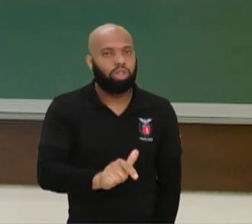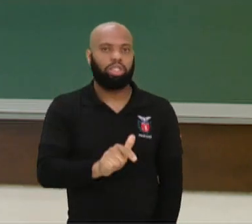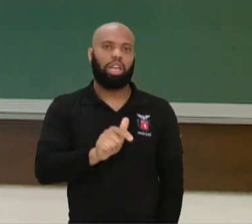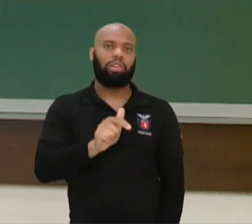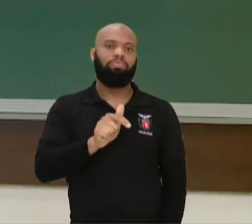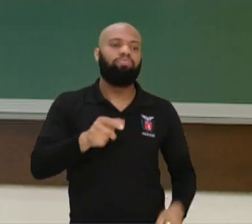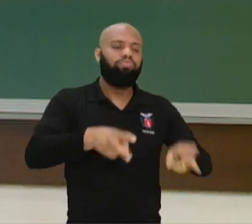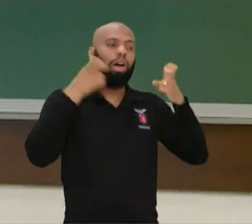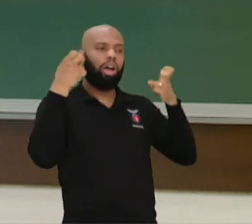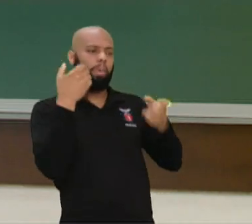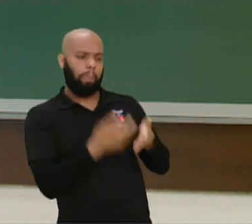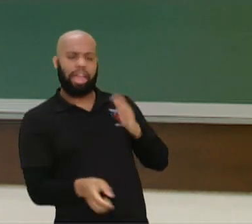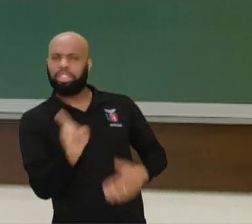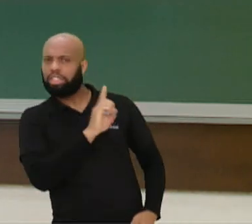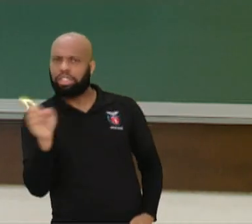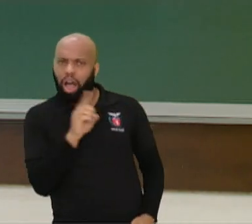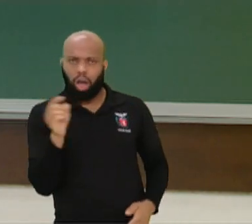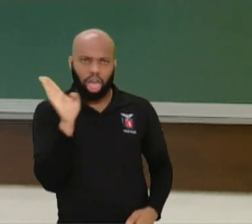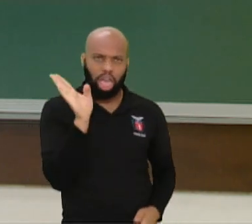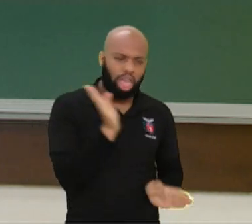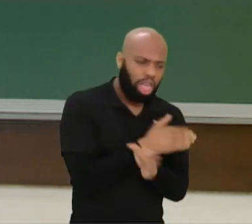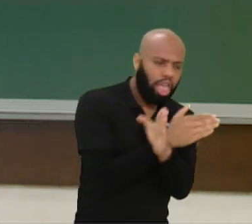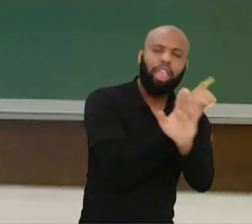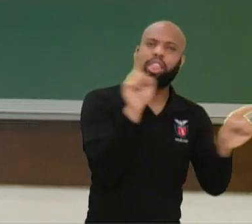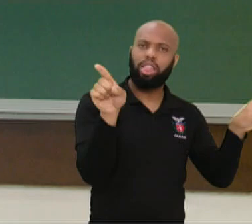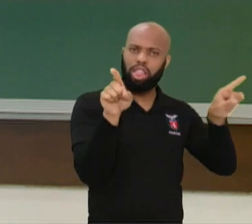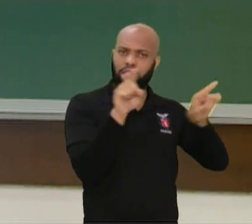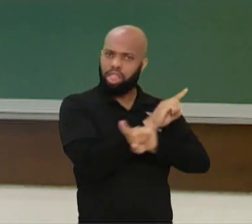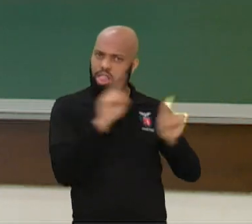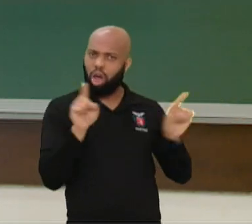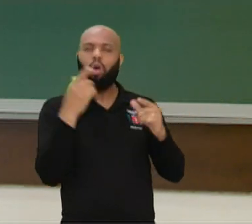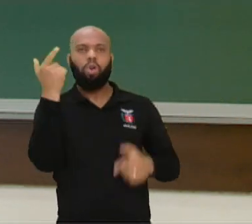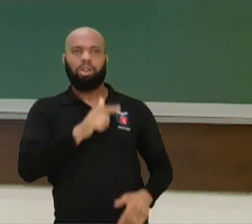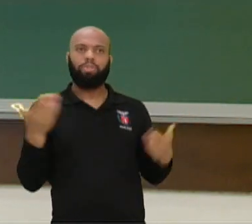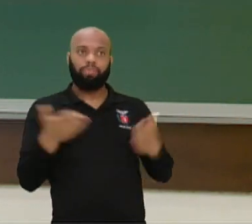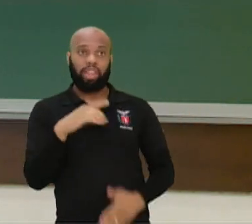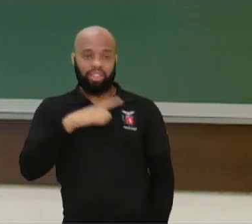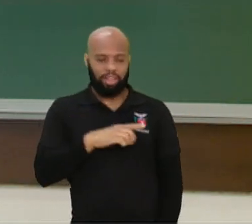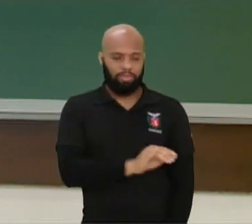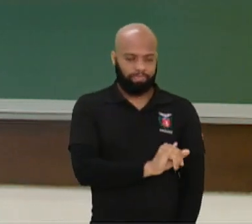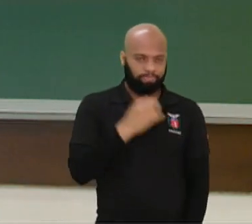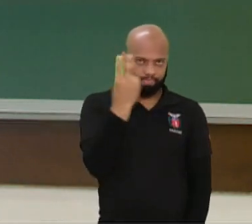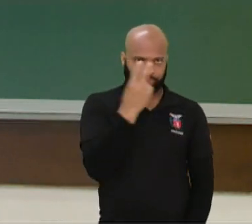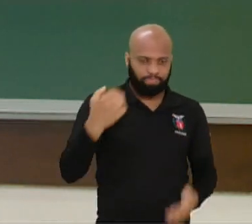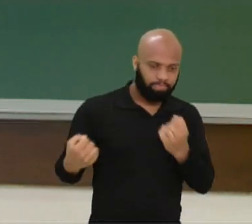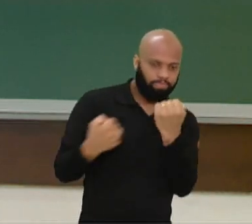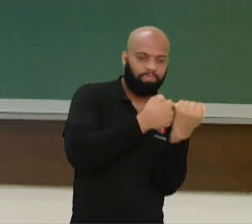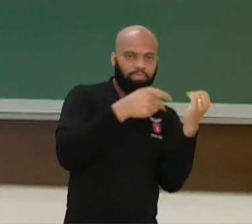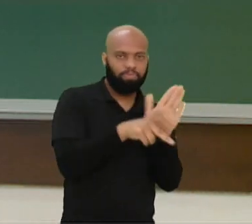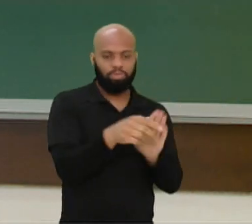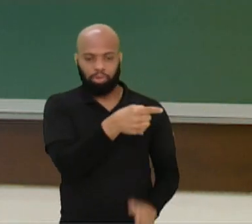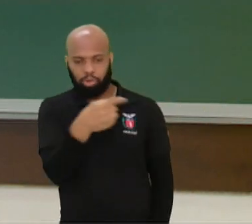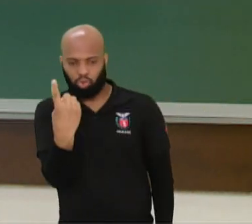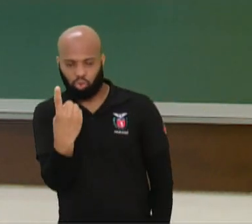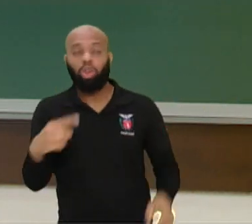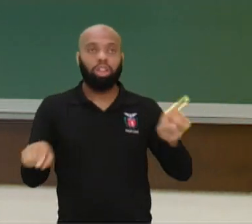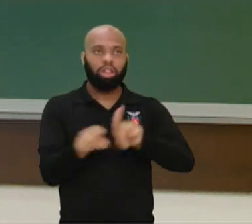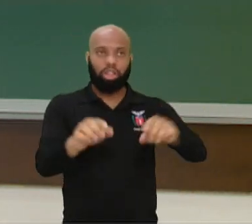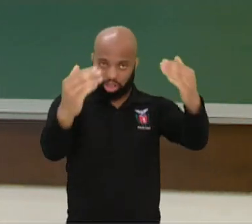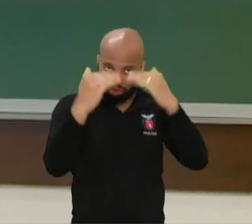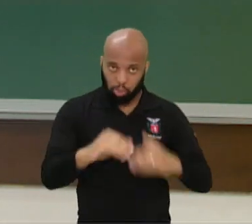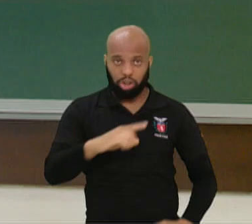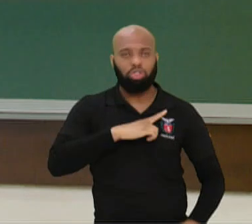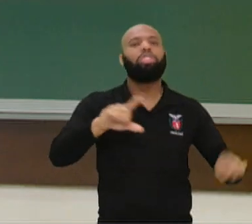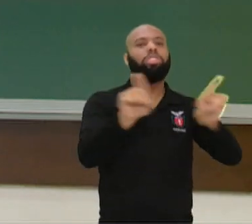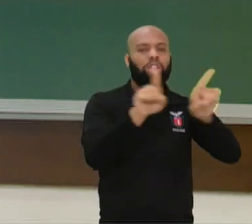perder naquilo que foi feito. Então, no lugar do i ao quadrado, eu coloquei menos 1. Aqui embaixo também, no lugar do i ao